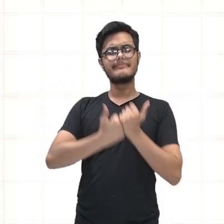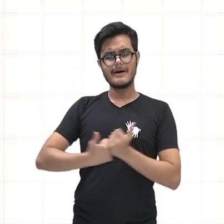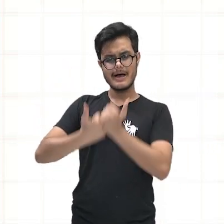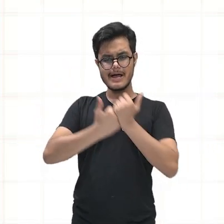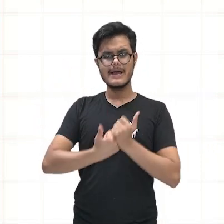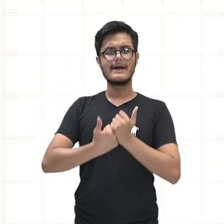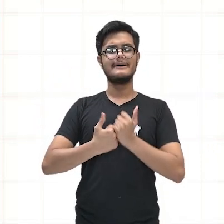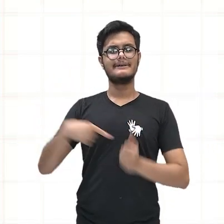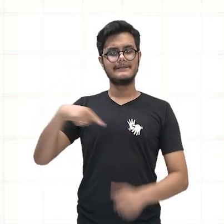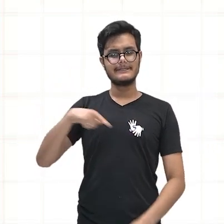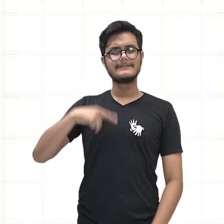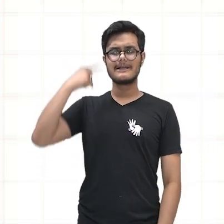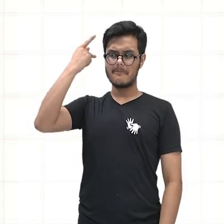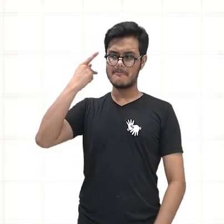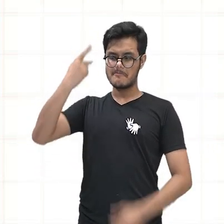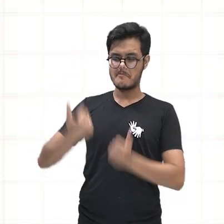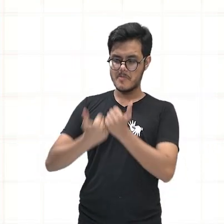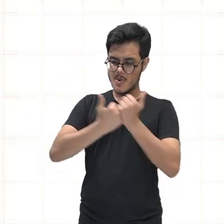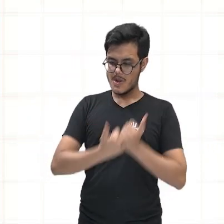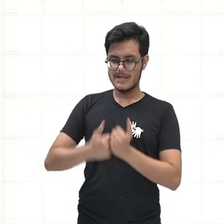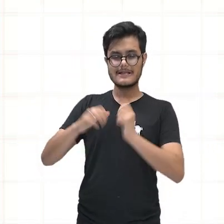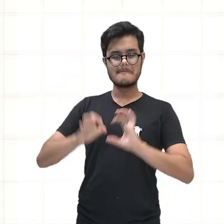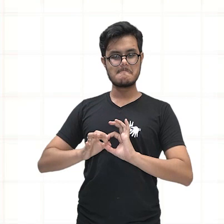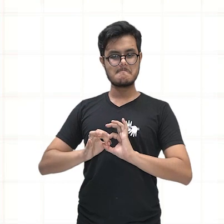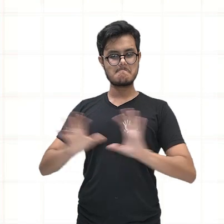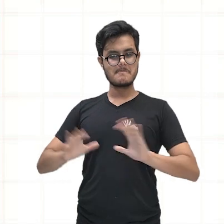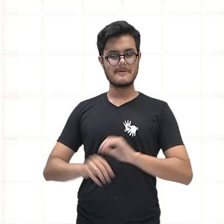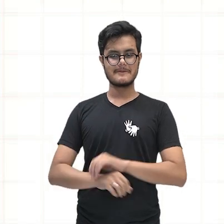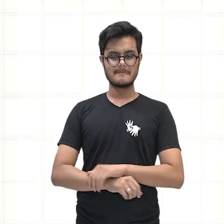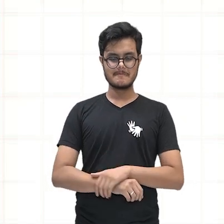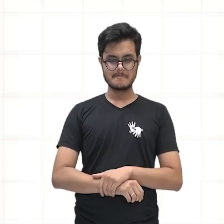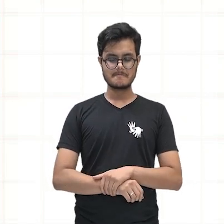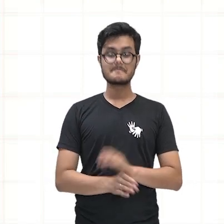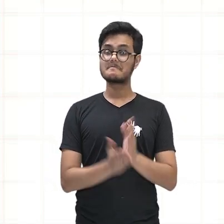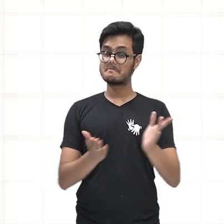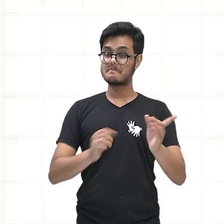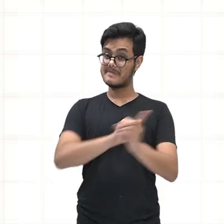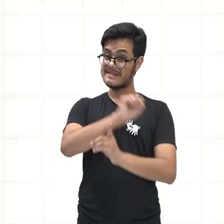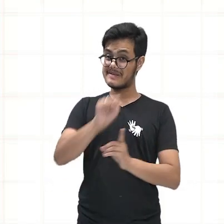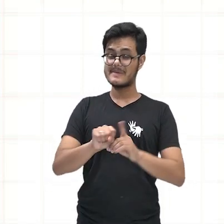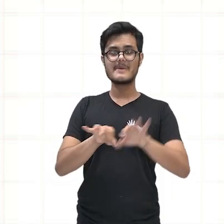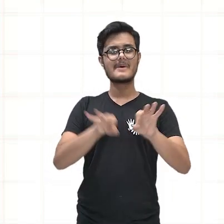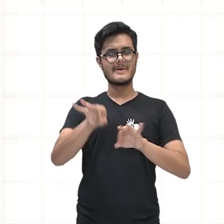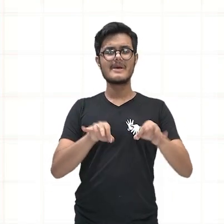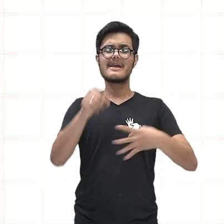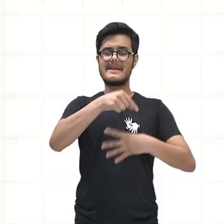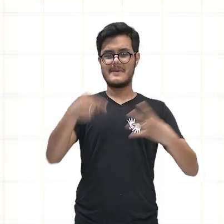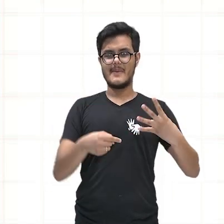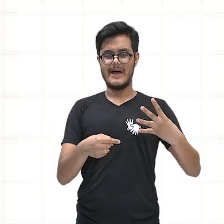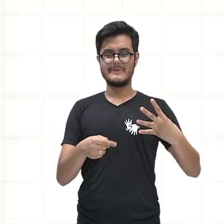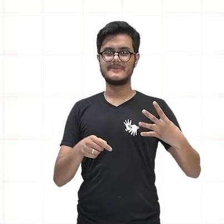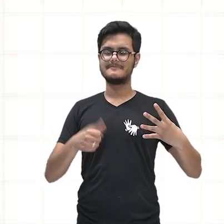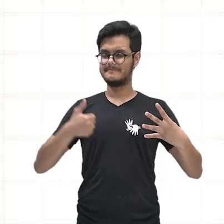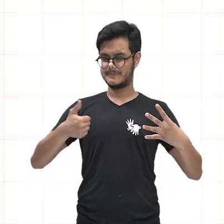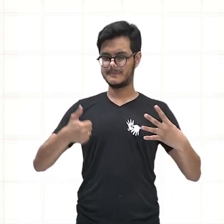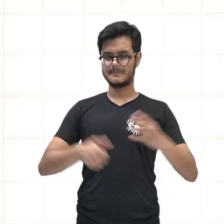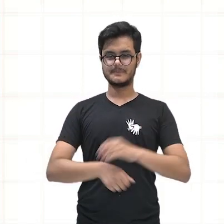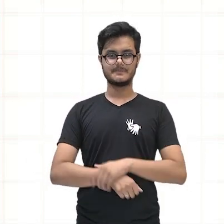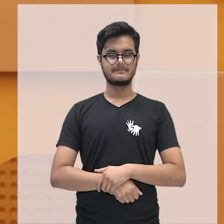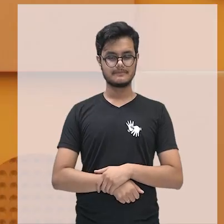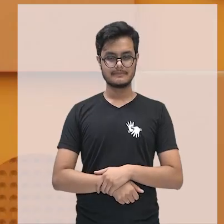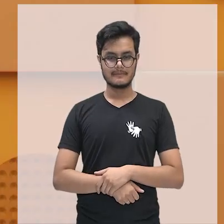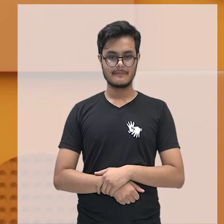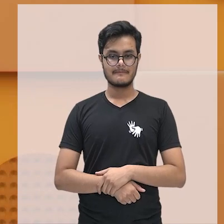e liberdade certo então a gente tinha a sociedade romana dividido organizado mais ou menos dessa